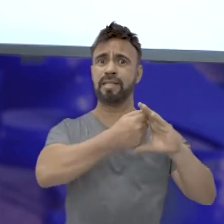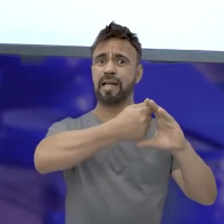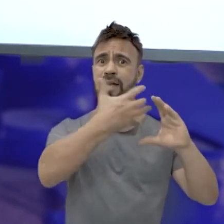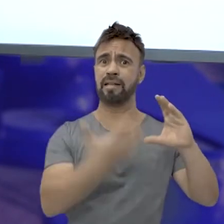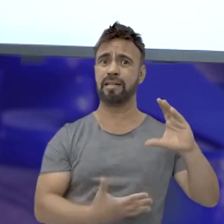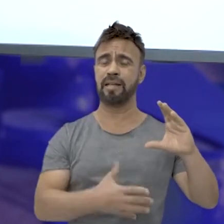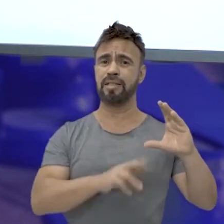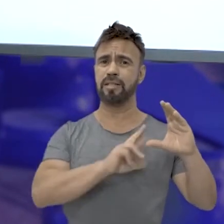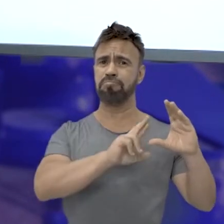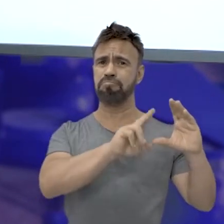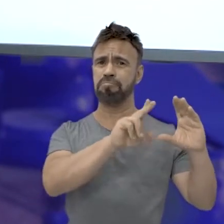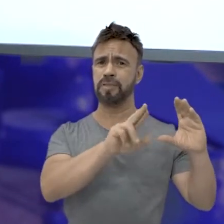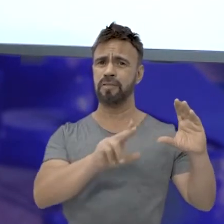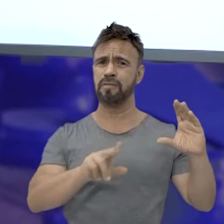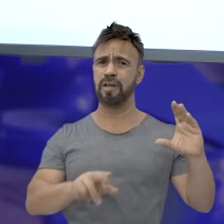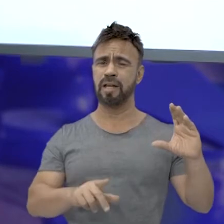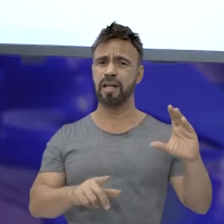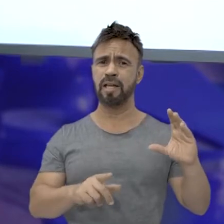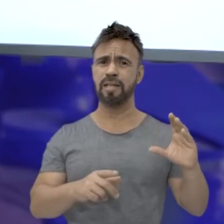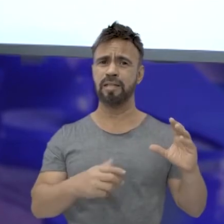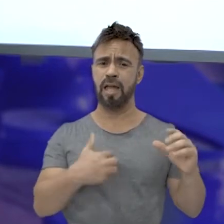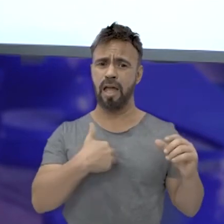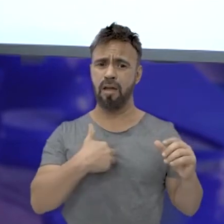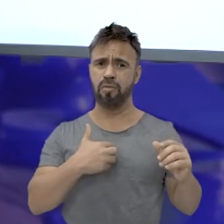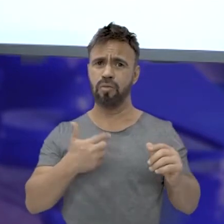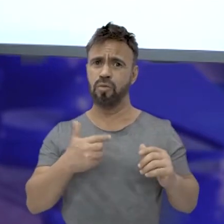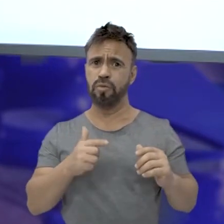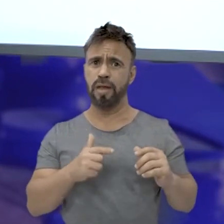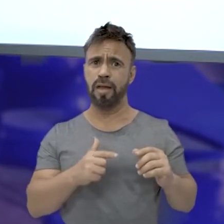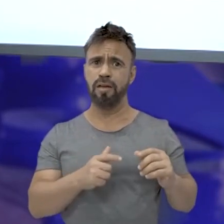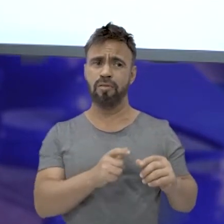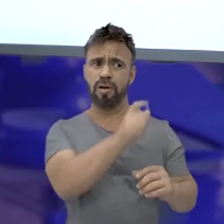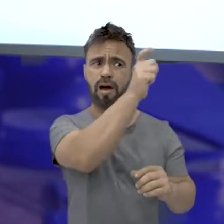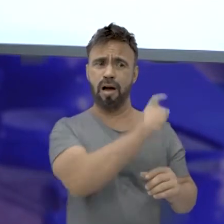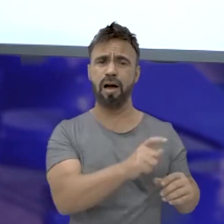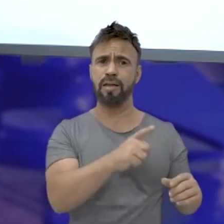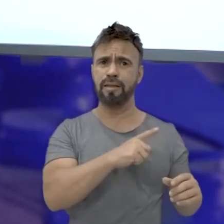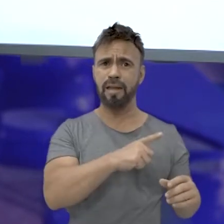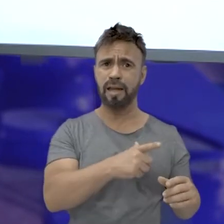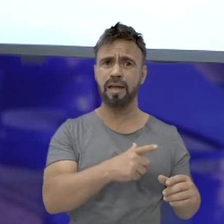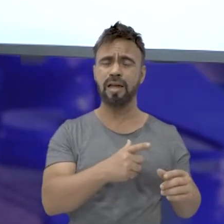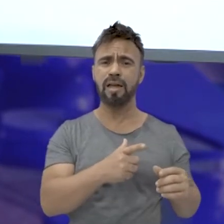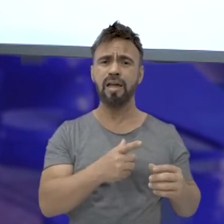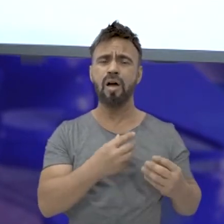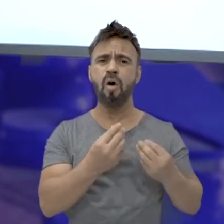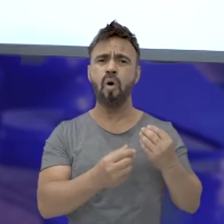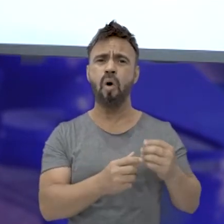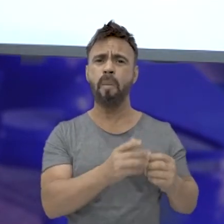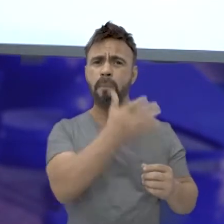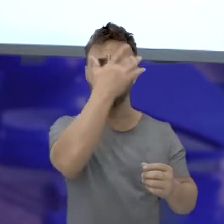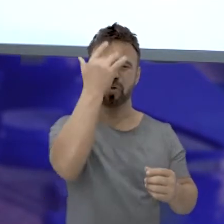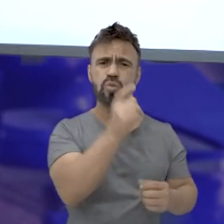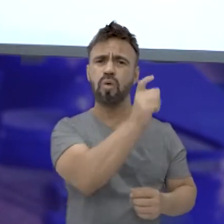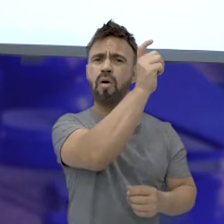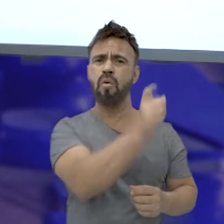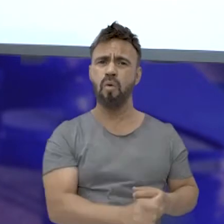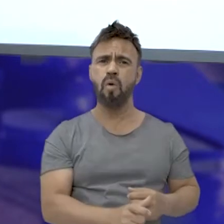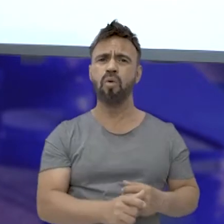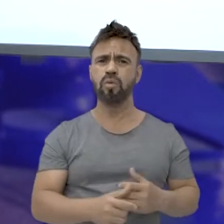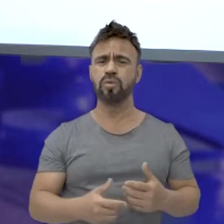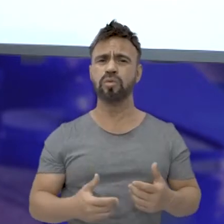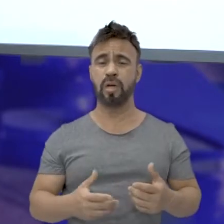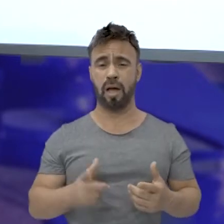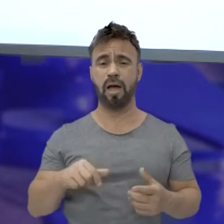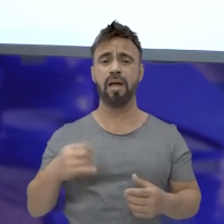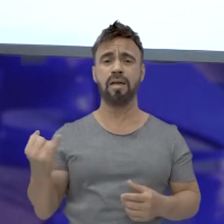características que existem nela que não tem em mim. Então, eu consigo me reconhecer e reconhecer quem é o outro na sua diferença. Isso é